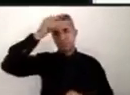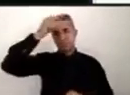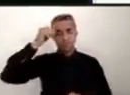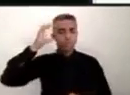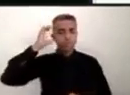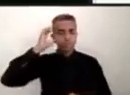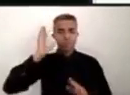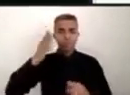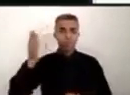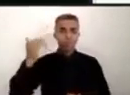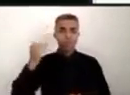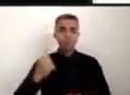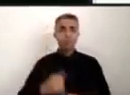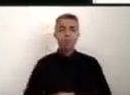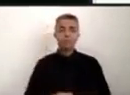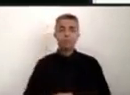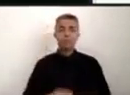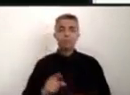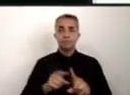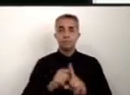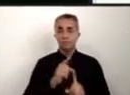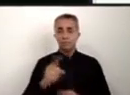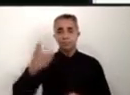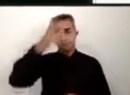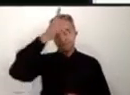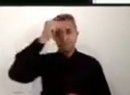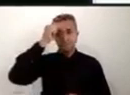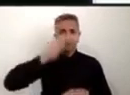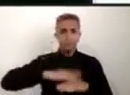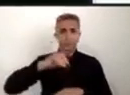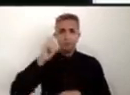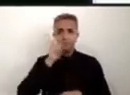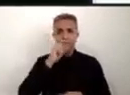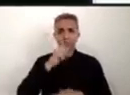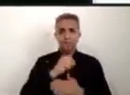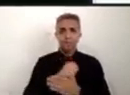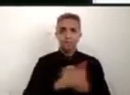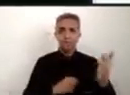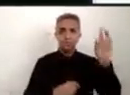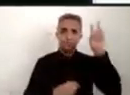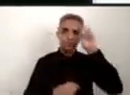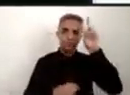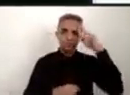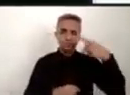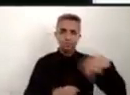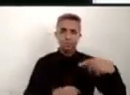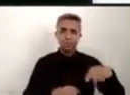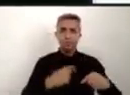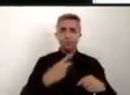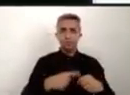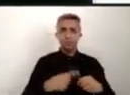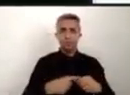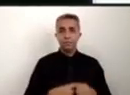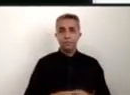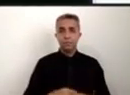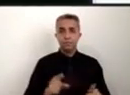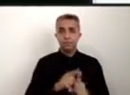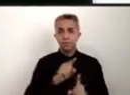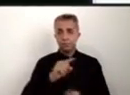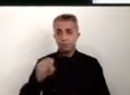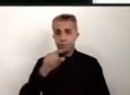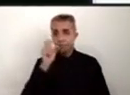é considerado o prefeito mais mentiroso da história da nossa cidade. E as mentiras de